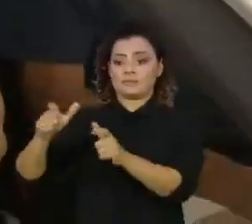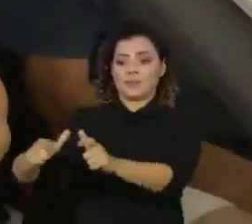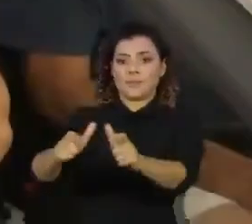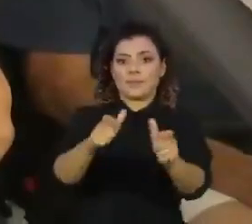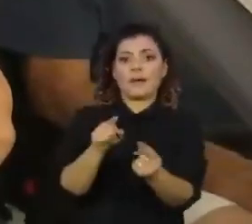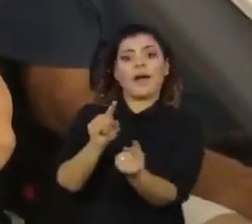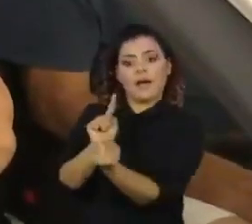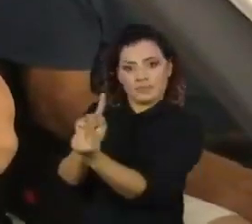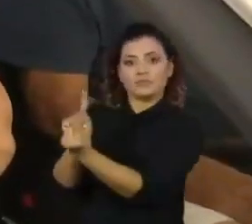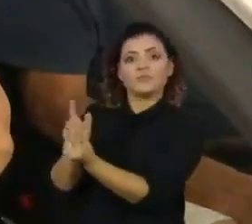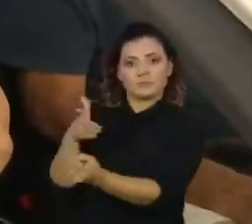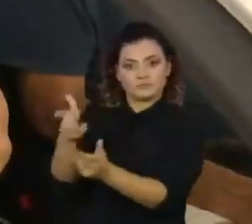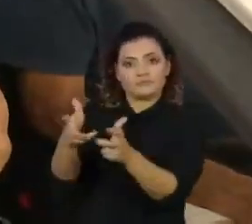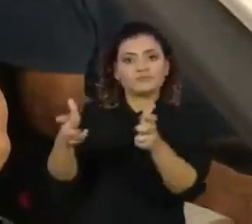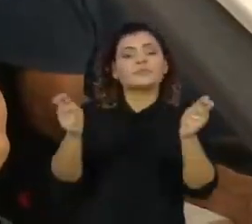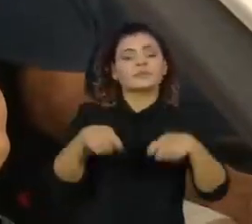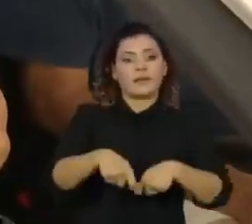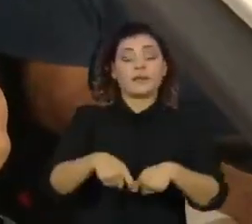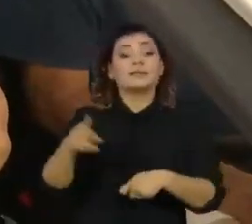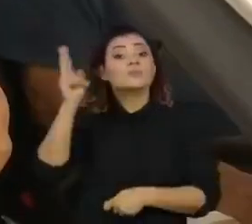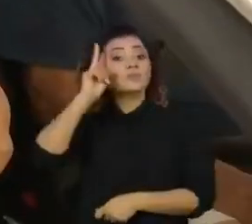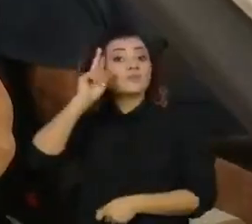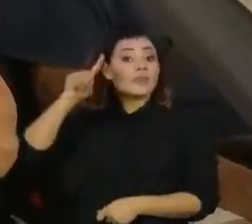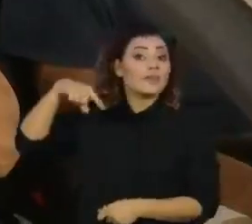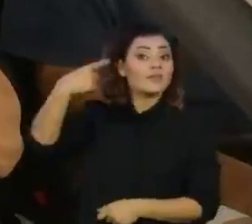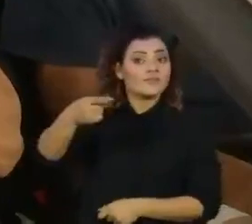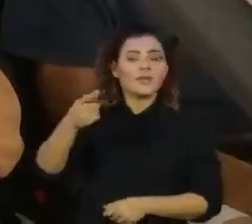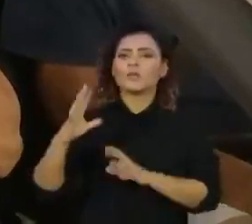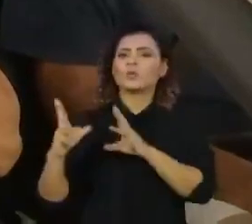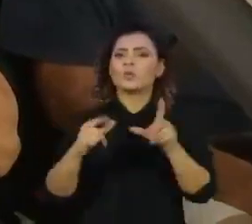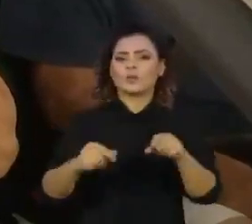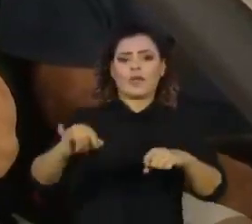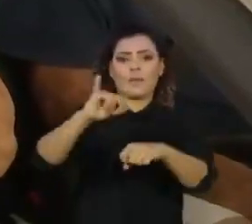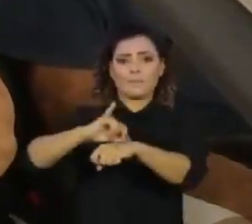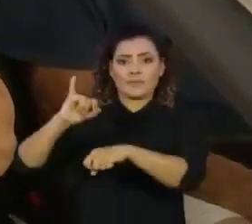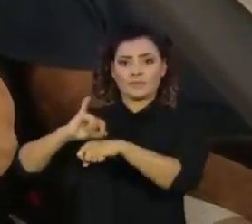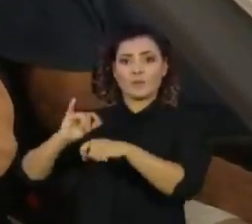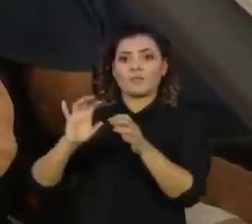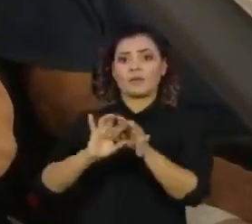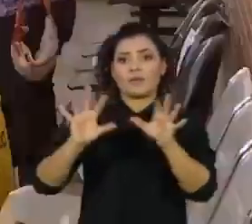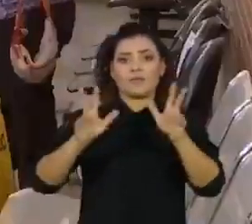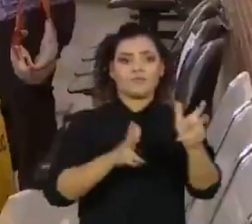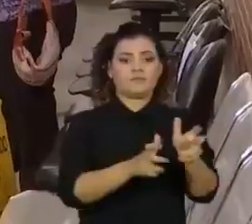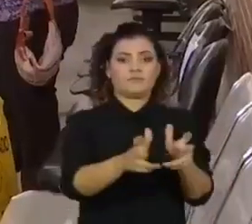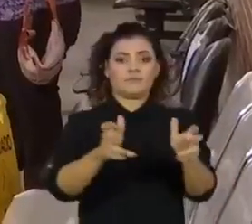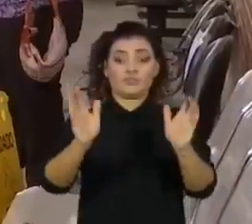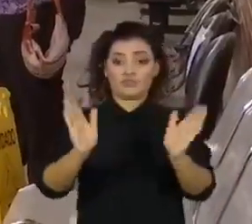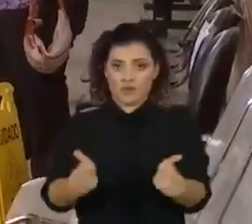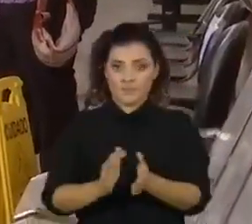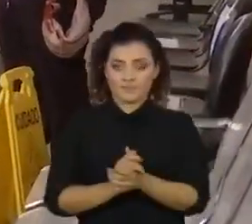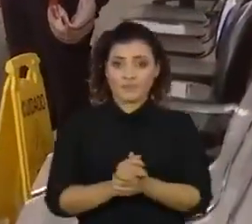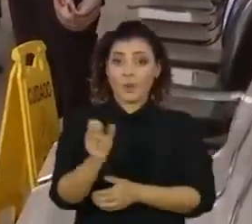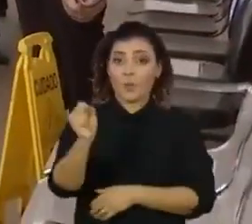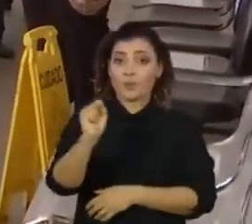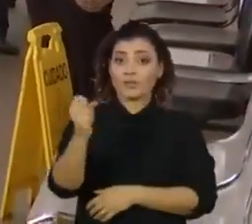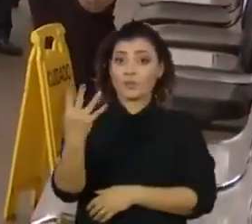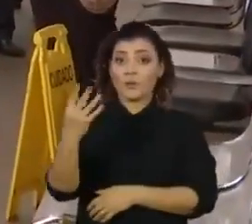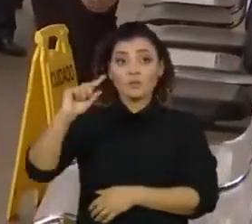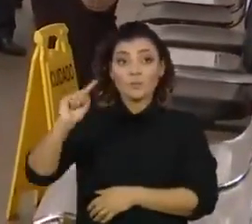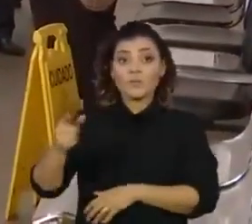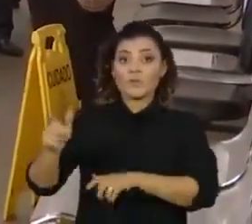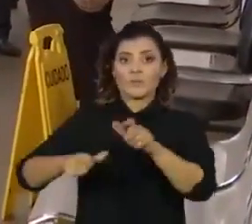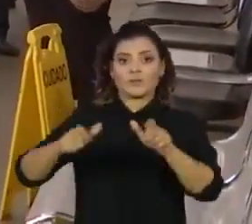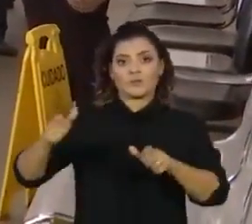capital a partir de segunda-feira toda a rede de vacinação da capital estará disponível são mais de 84